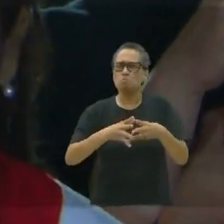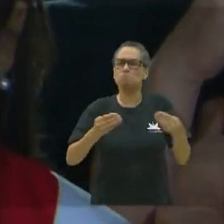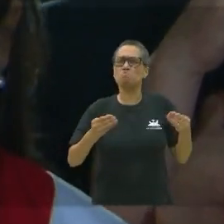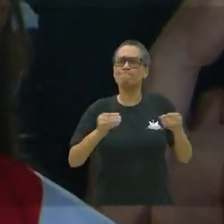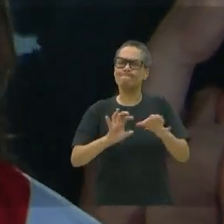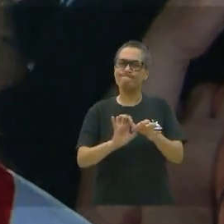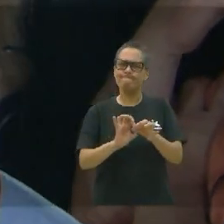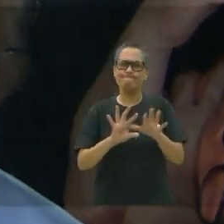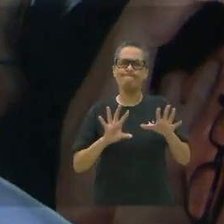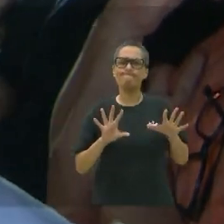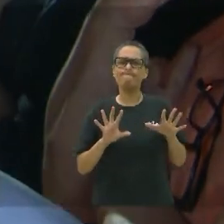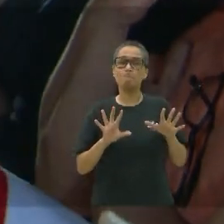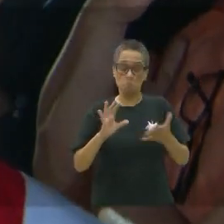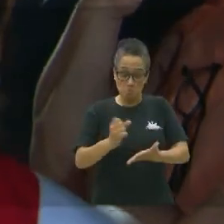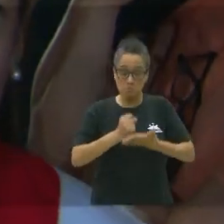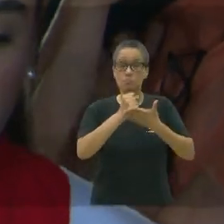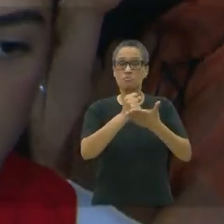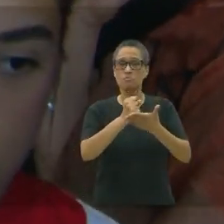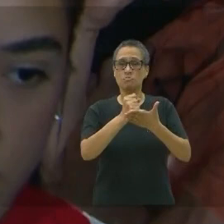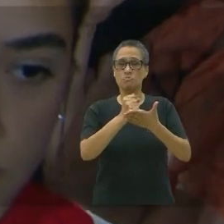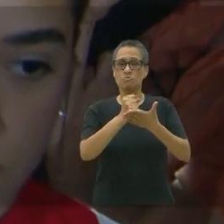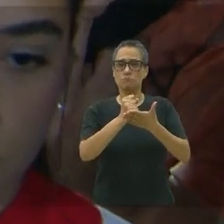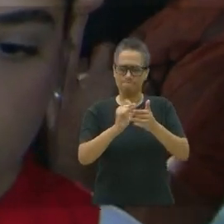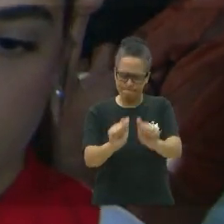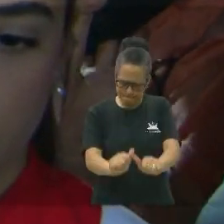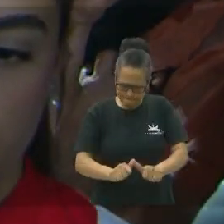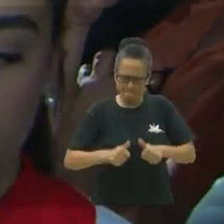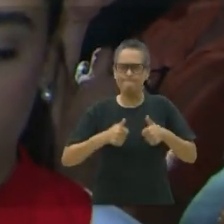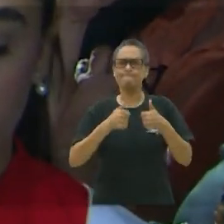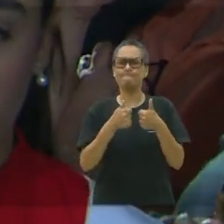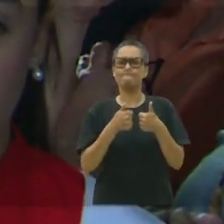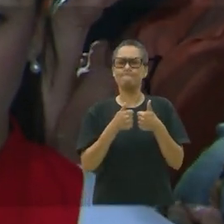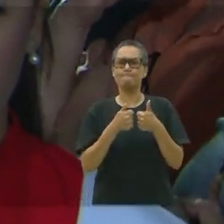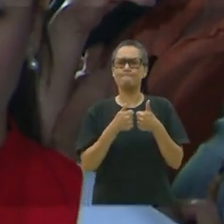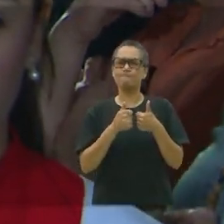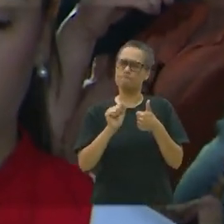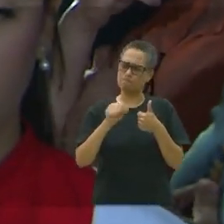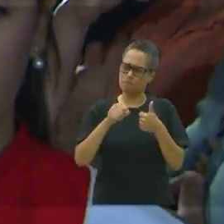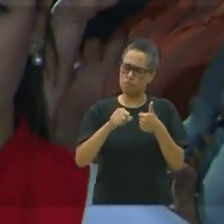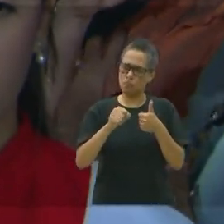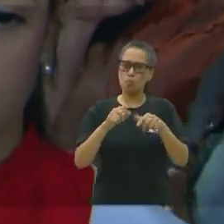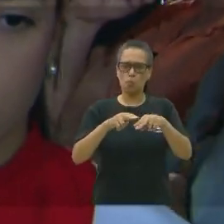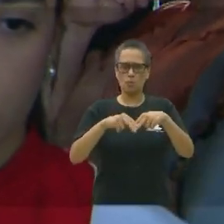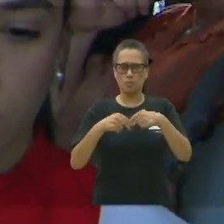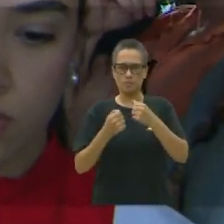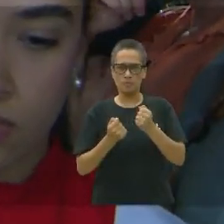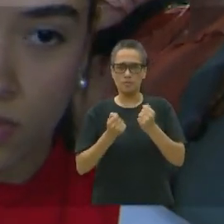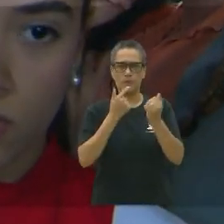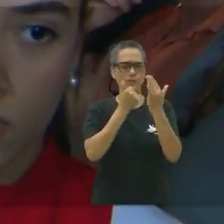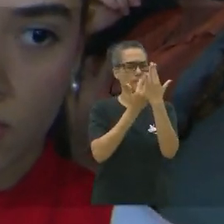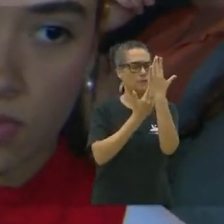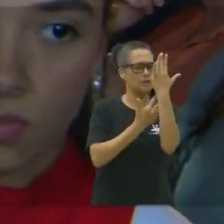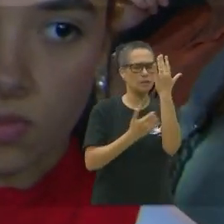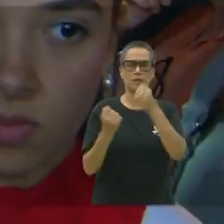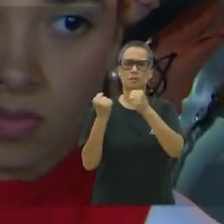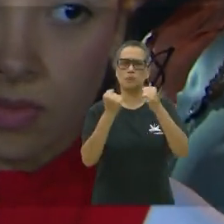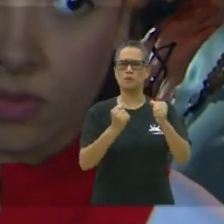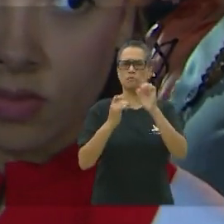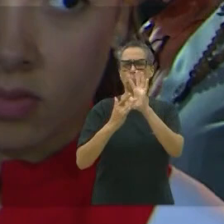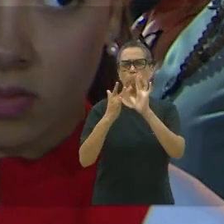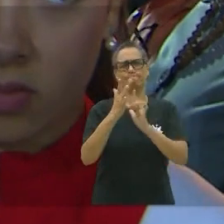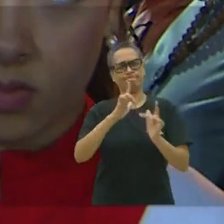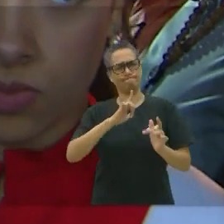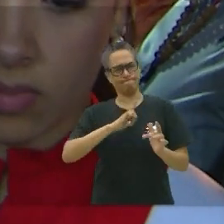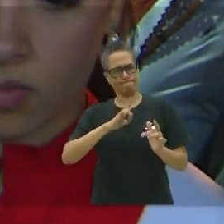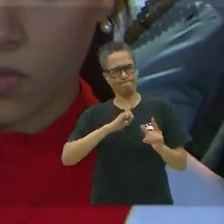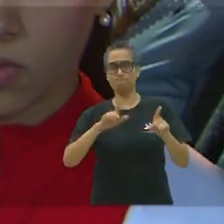libertos, salvos, restaurados. Pelo poder do sangue de Jesus e suas